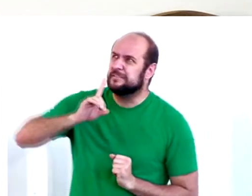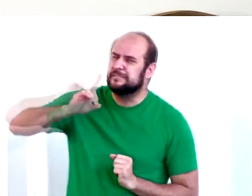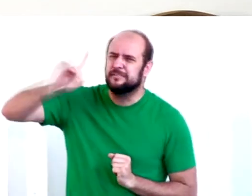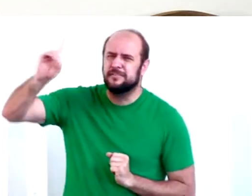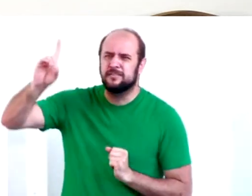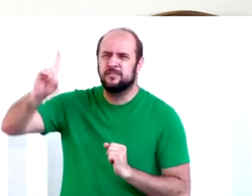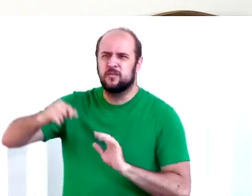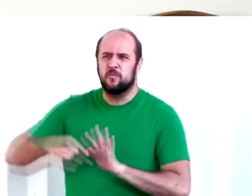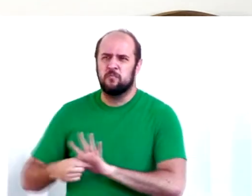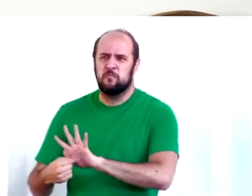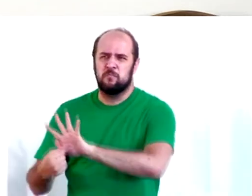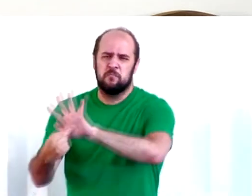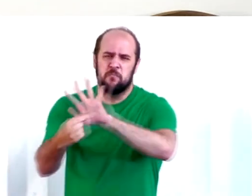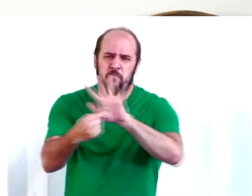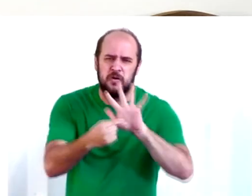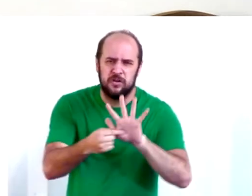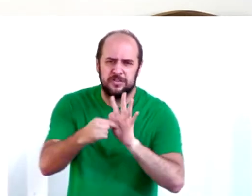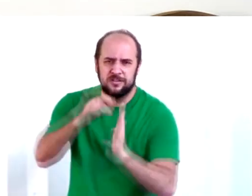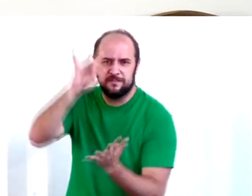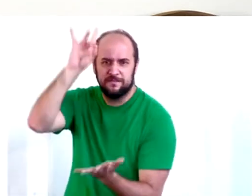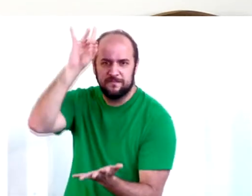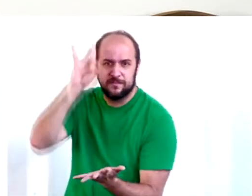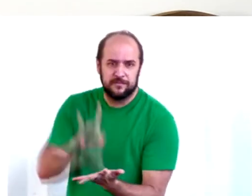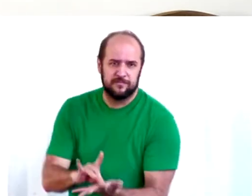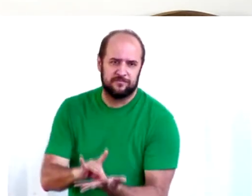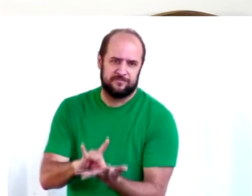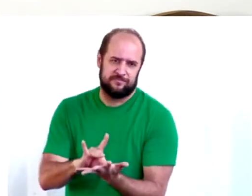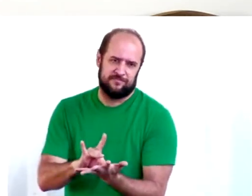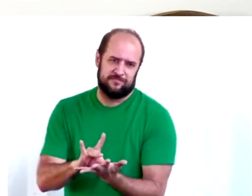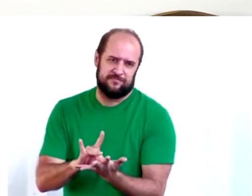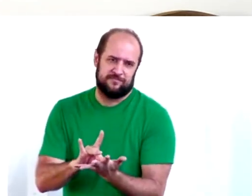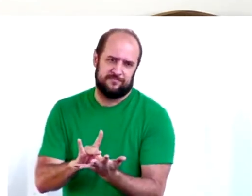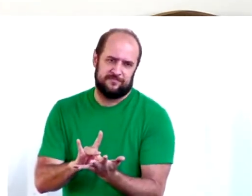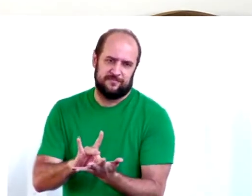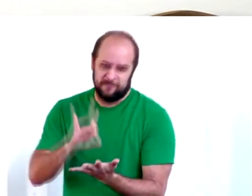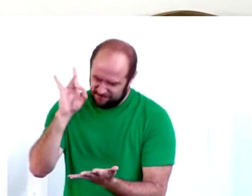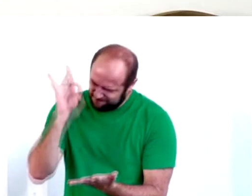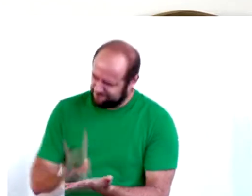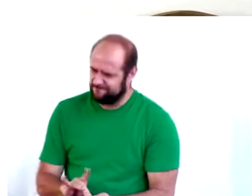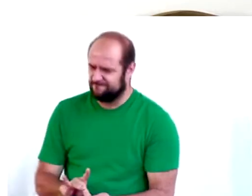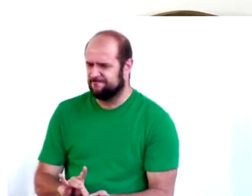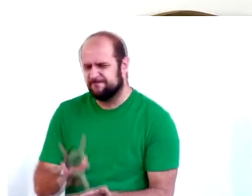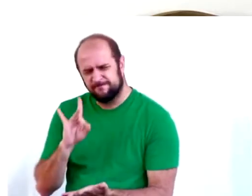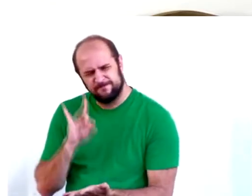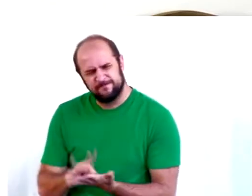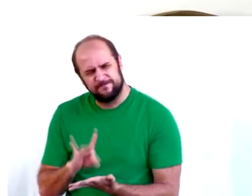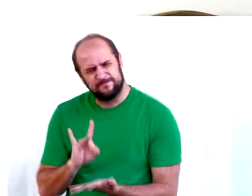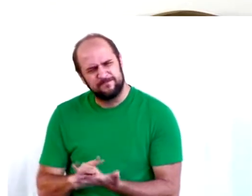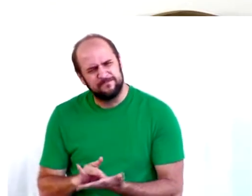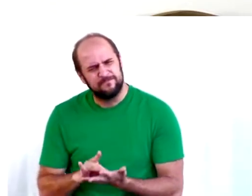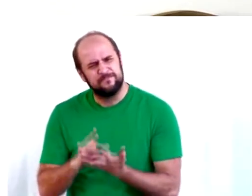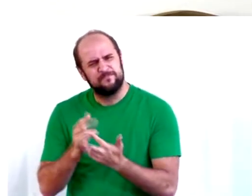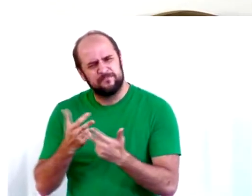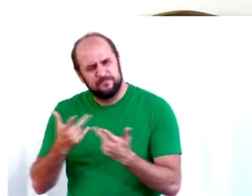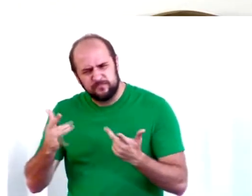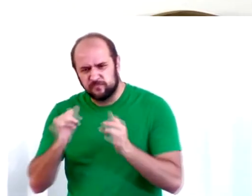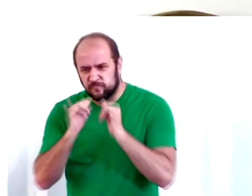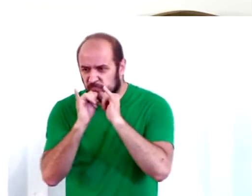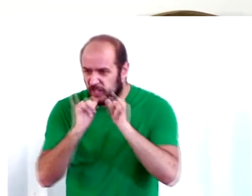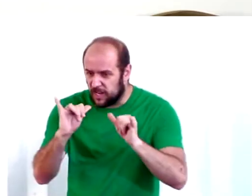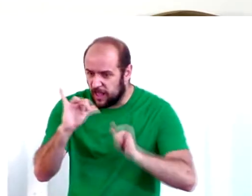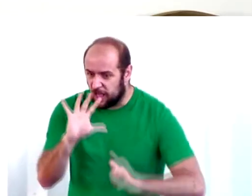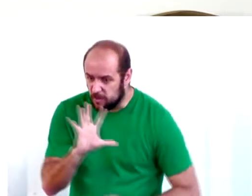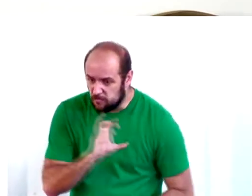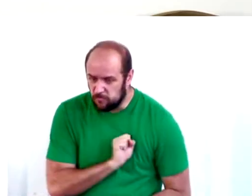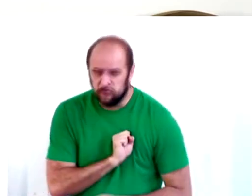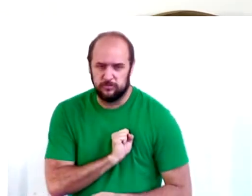pela manifestação da verdade. A verdade é algo que deve ser dita em